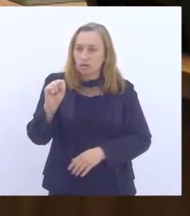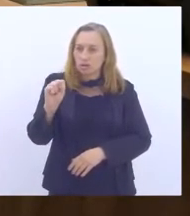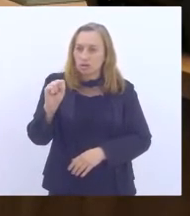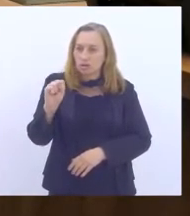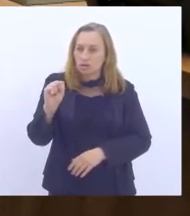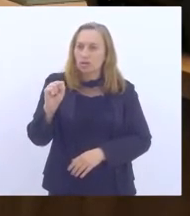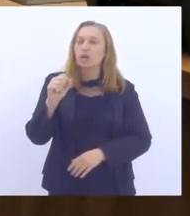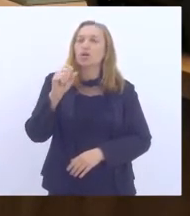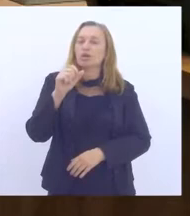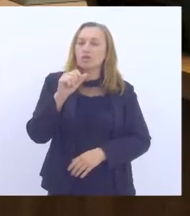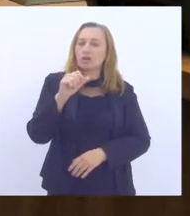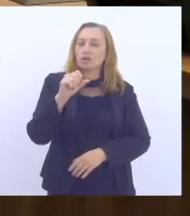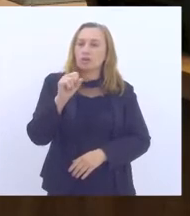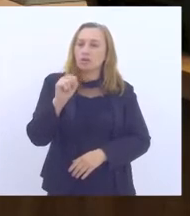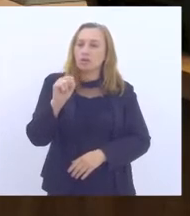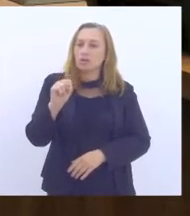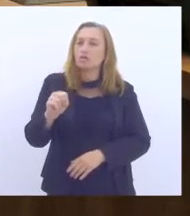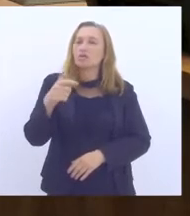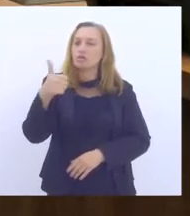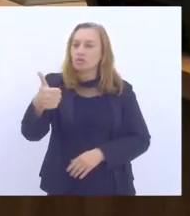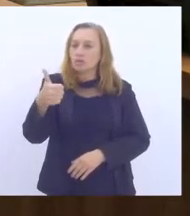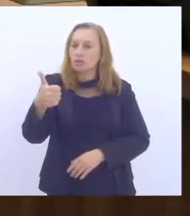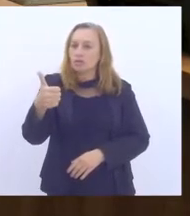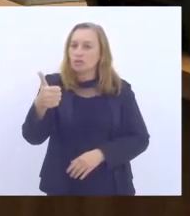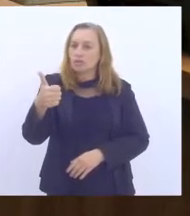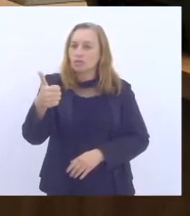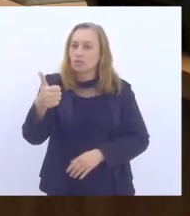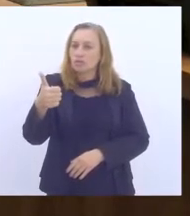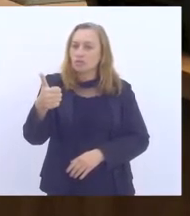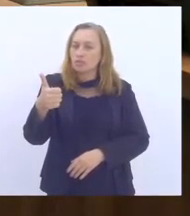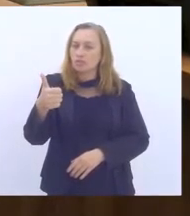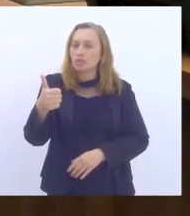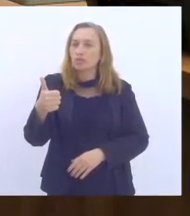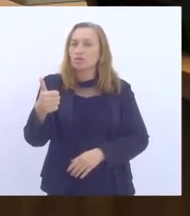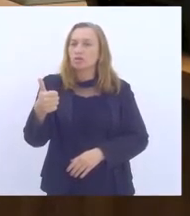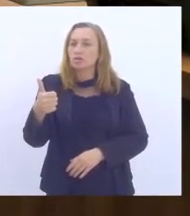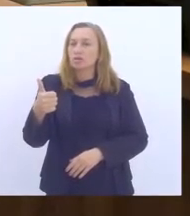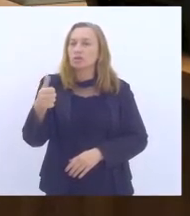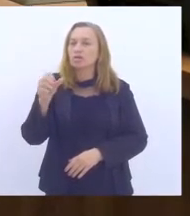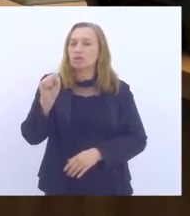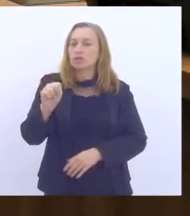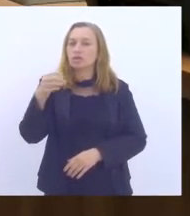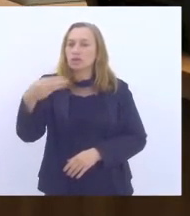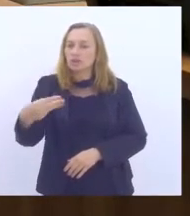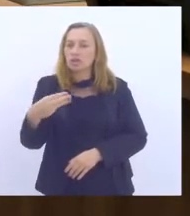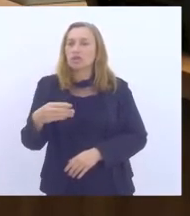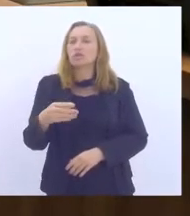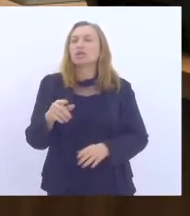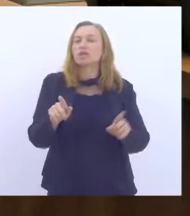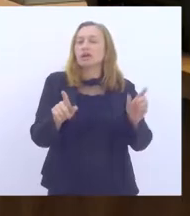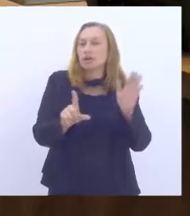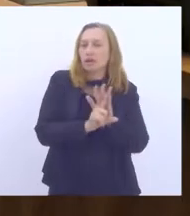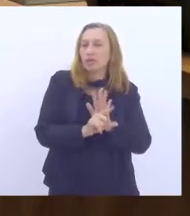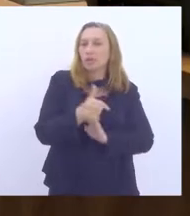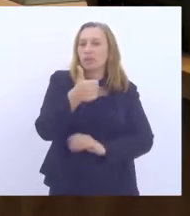em 1281 e 83 e a Lei